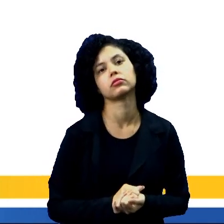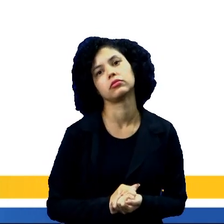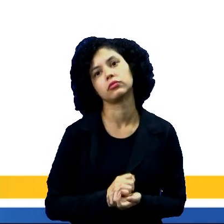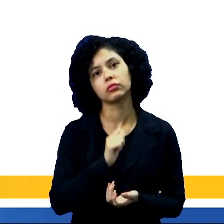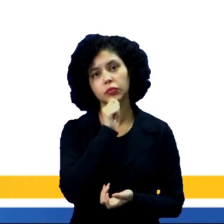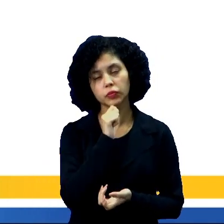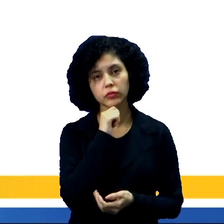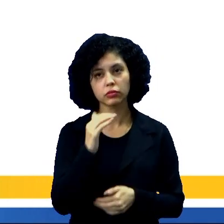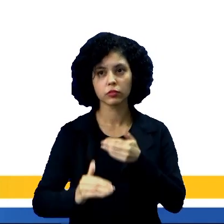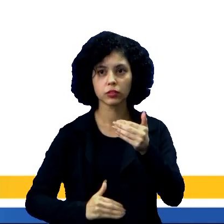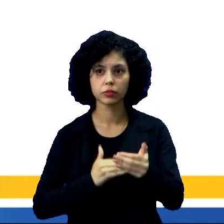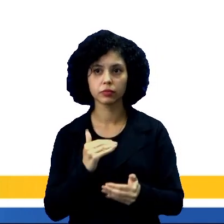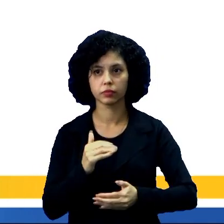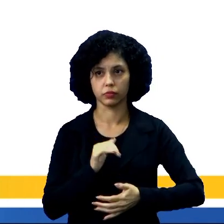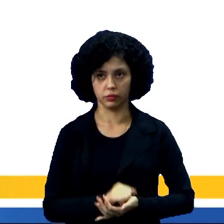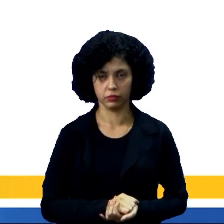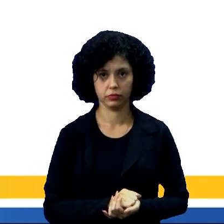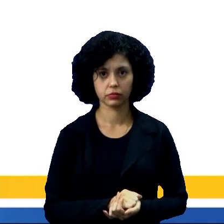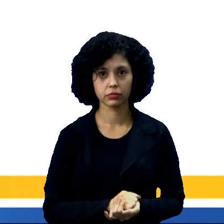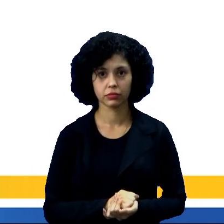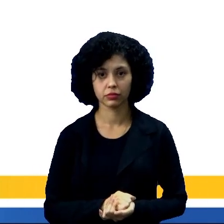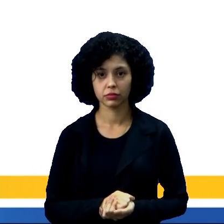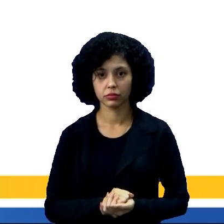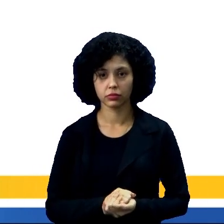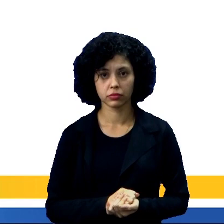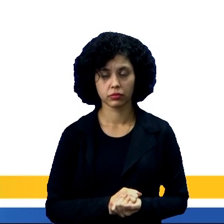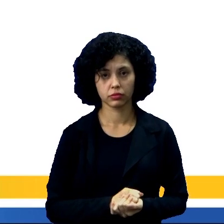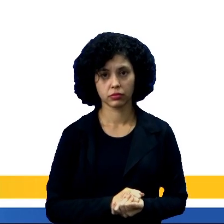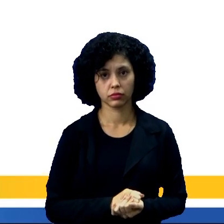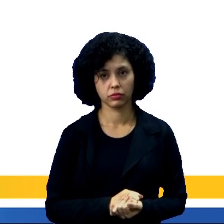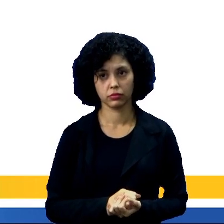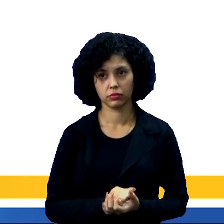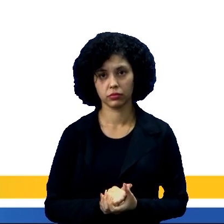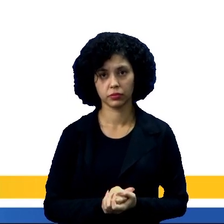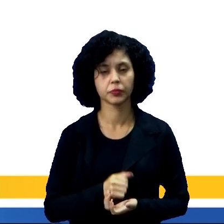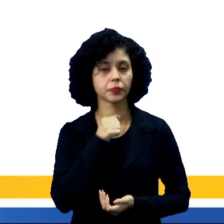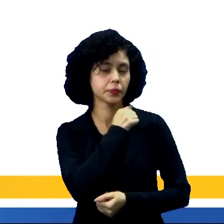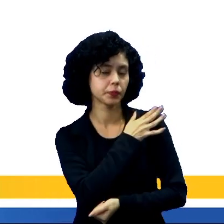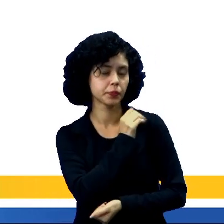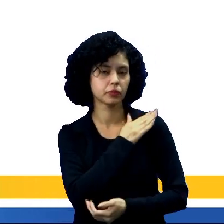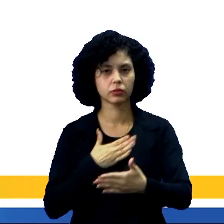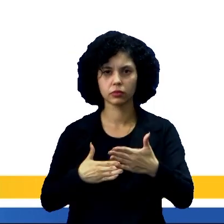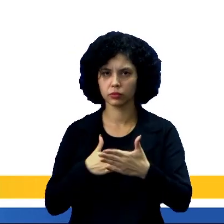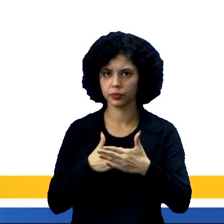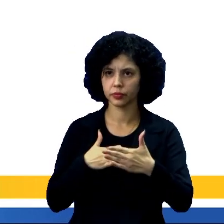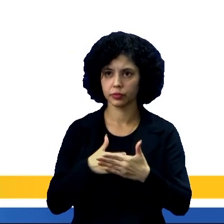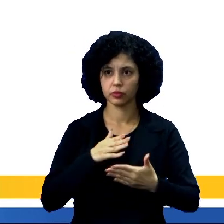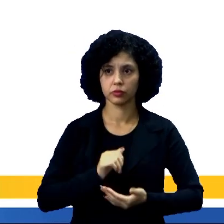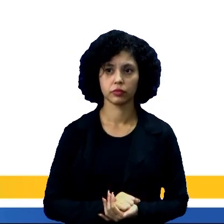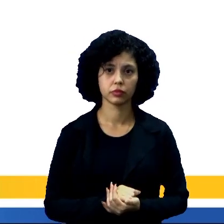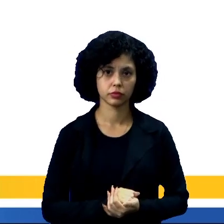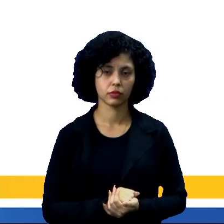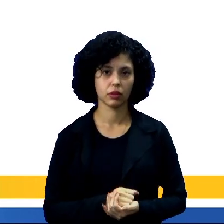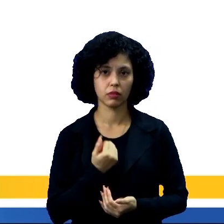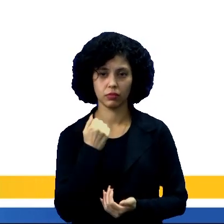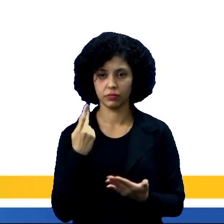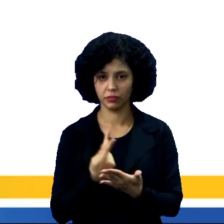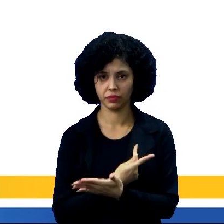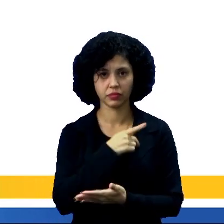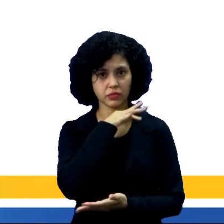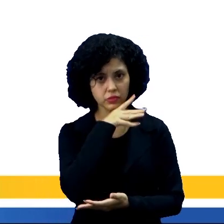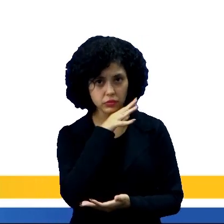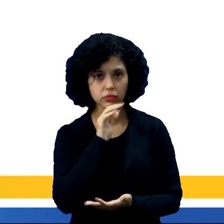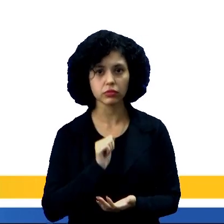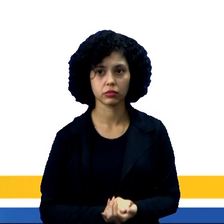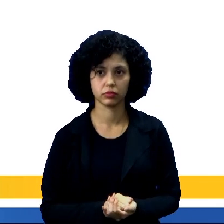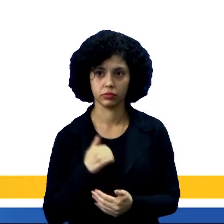sabem desenvolver, não têm capacidade. Então, esse tipo de discriminação, de limitação, ela é errônea e prejudicial